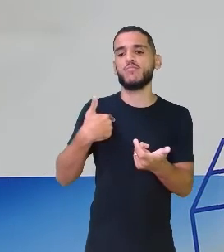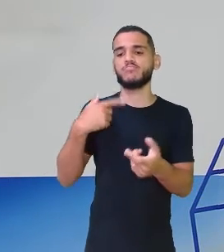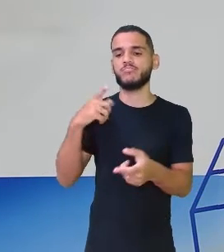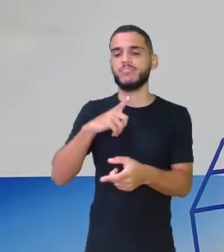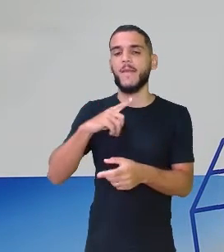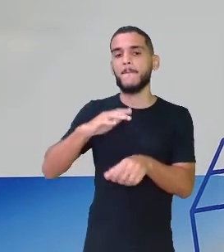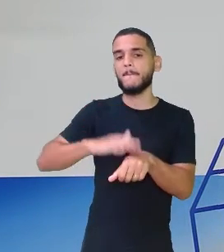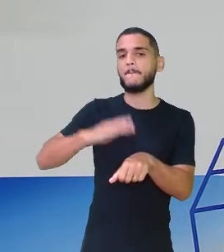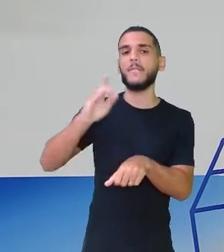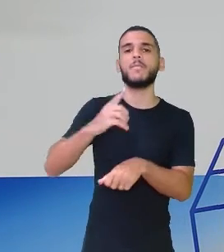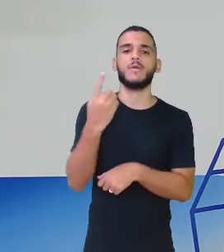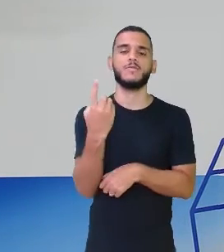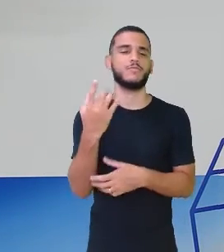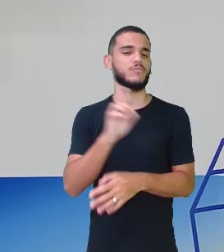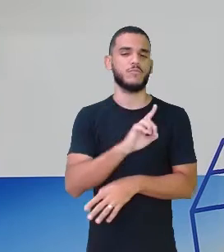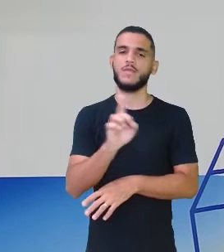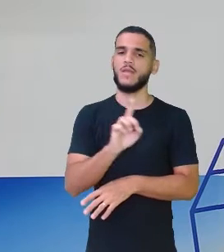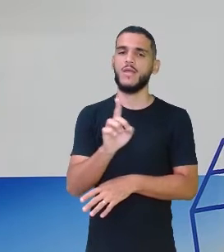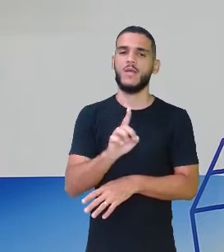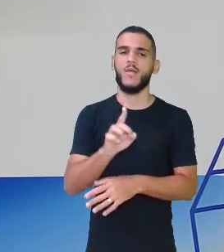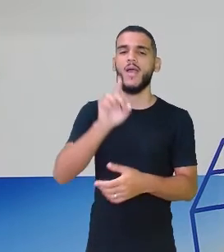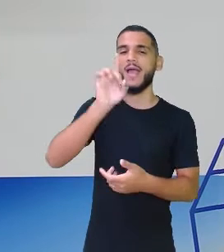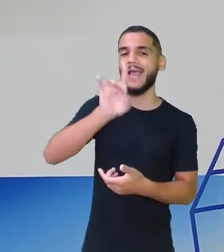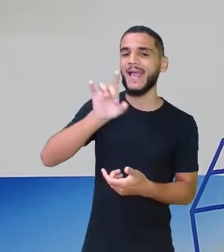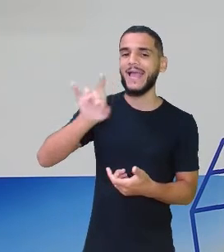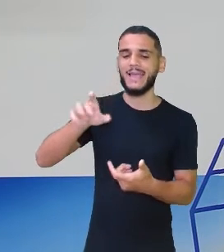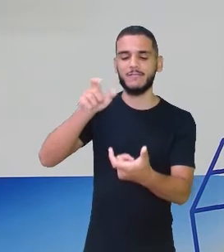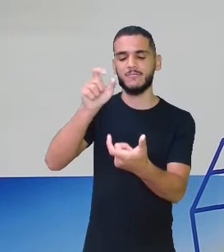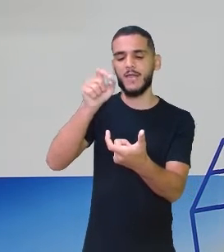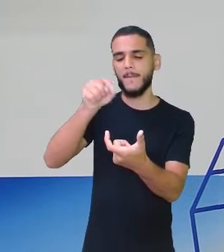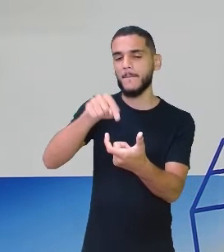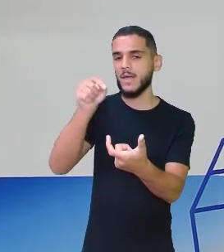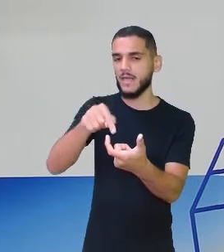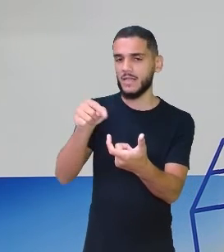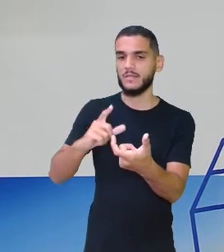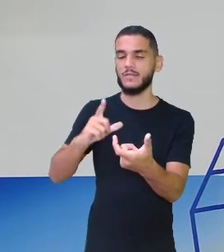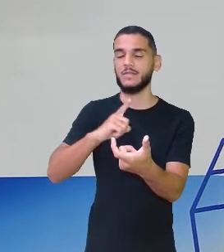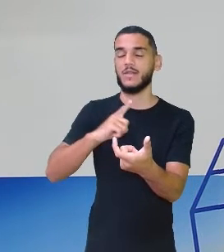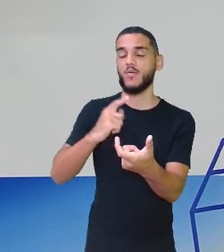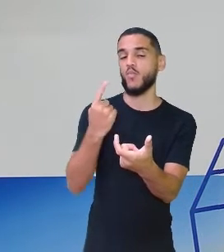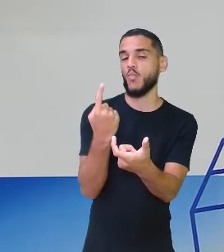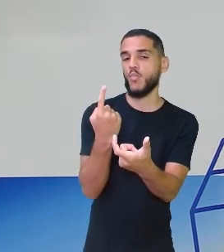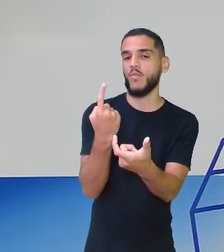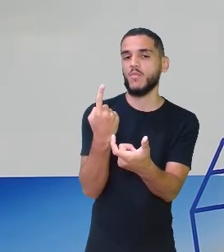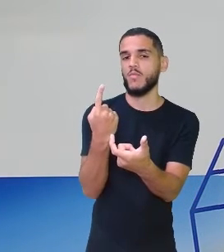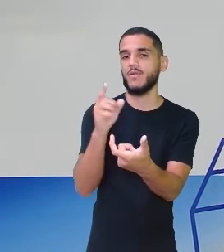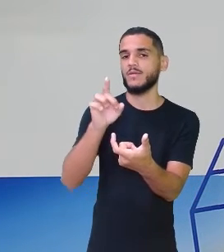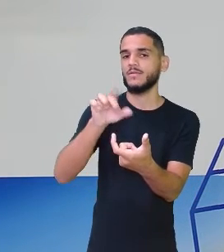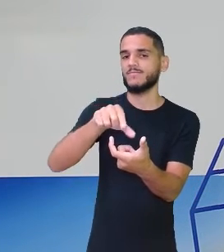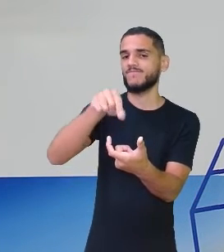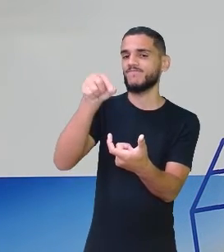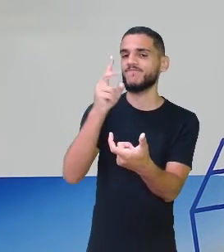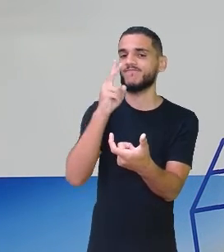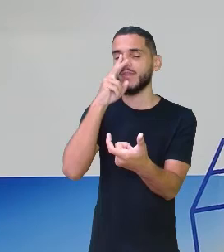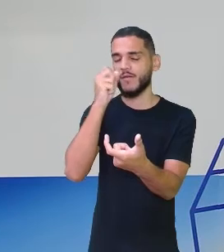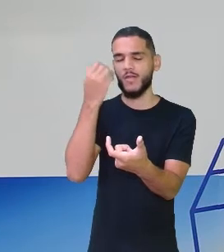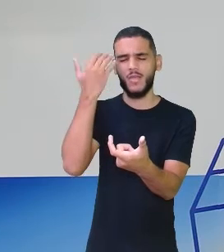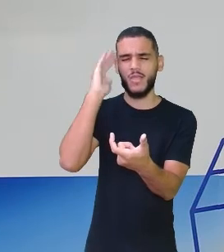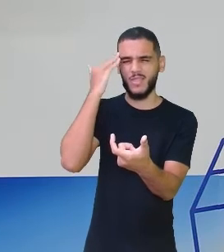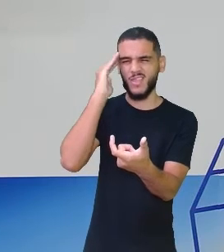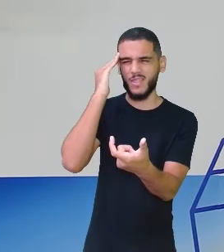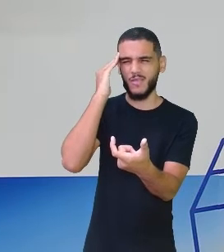sílaba tônica, não. Em cada palavra só existe uma sílaba forte. Deu para